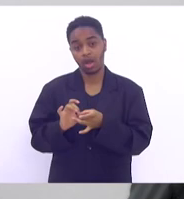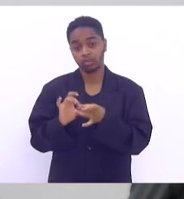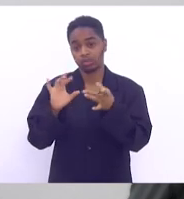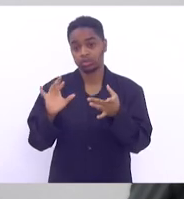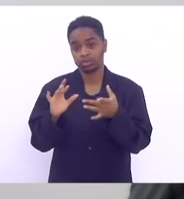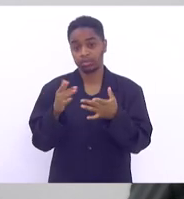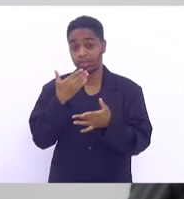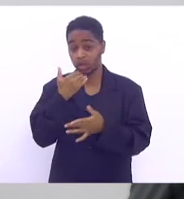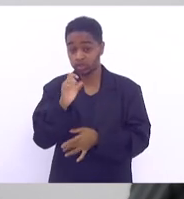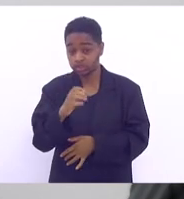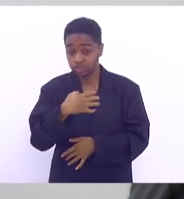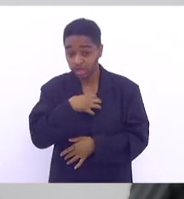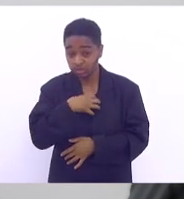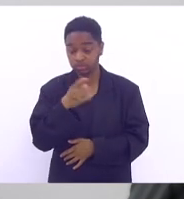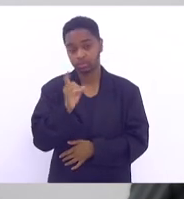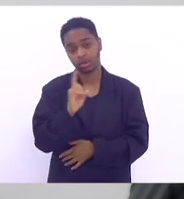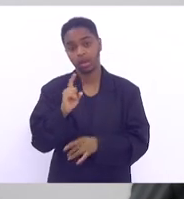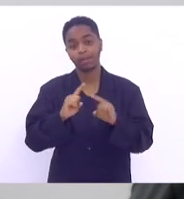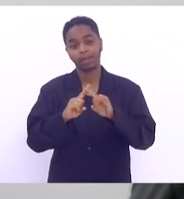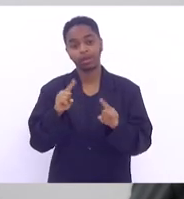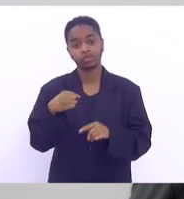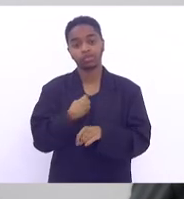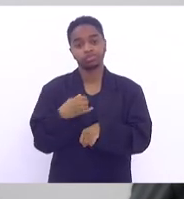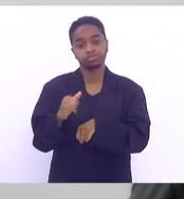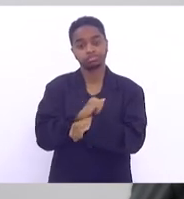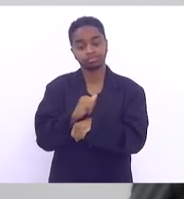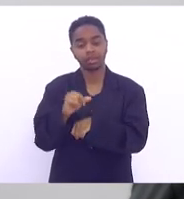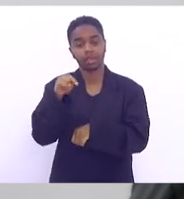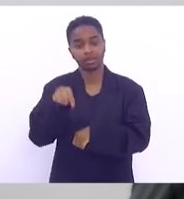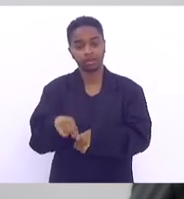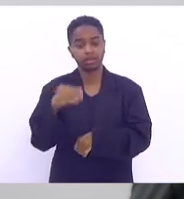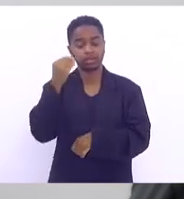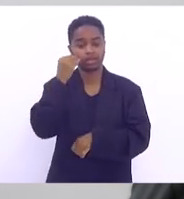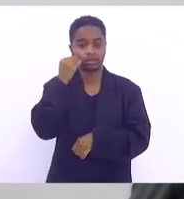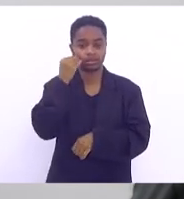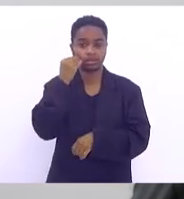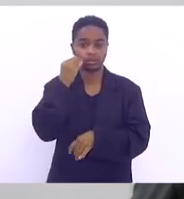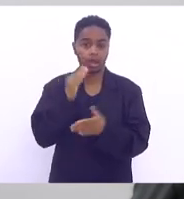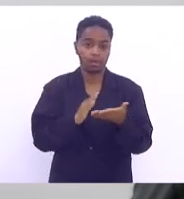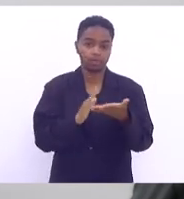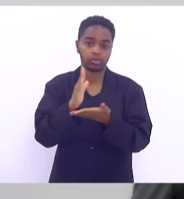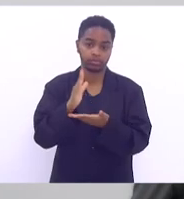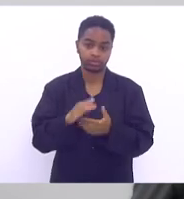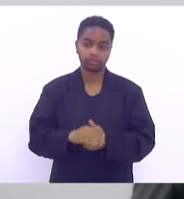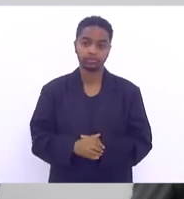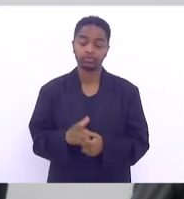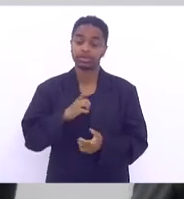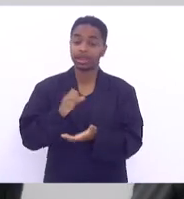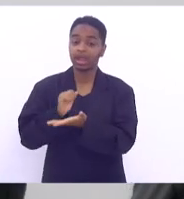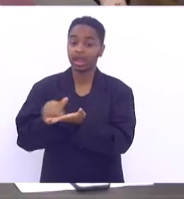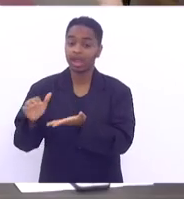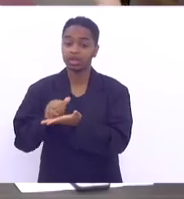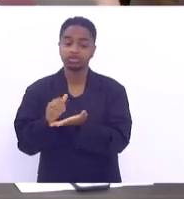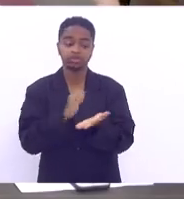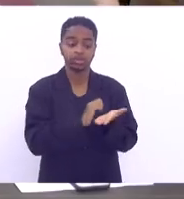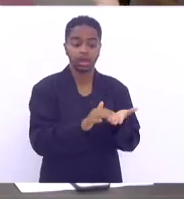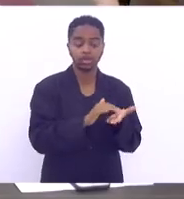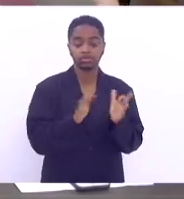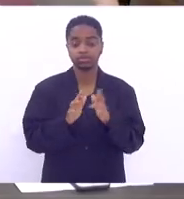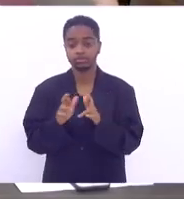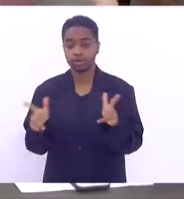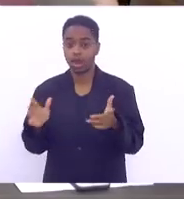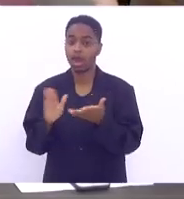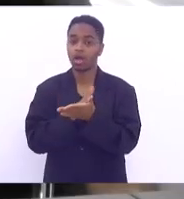melhor forma? Não. Mas foi o que a gente definiu aqui para prestigiar os colegas. Só fazer uma... Tem despesas e despesas. Só tem umas que o